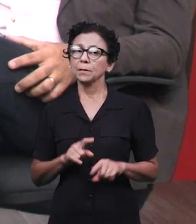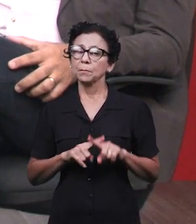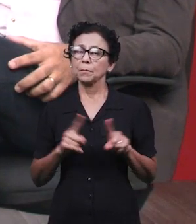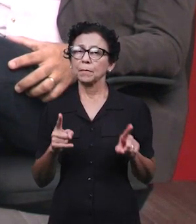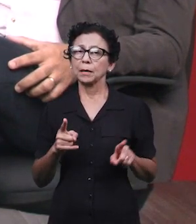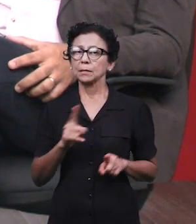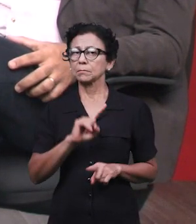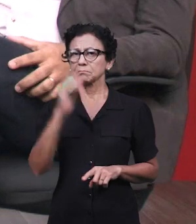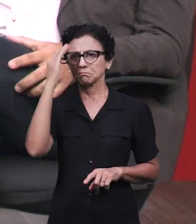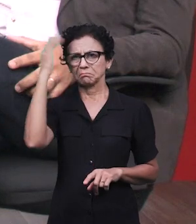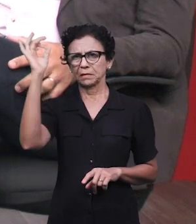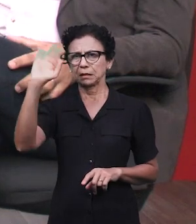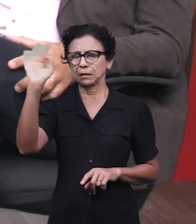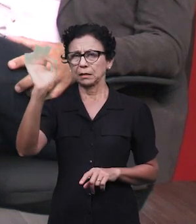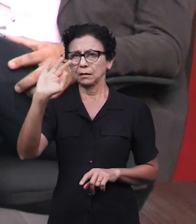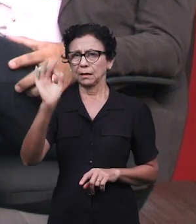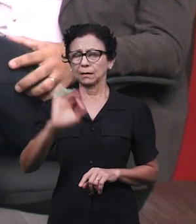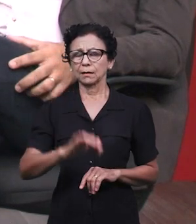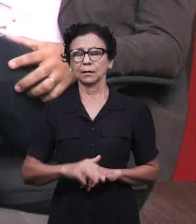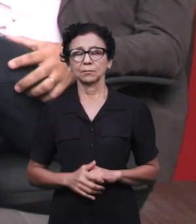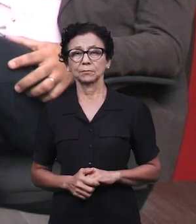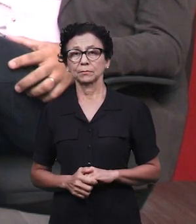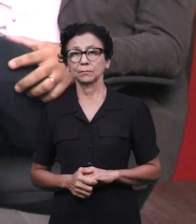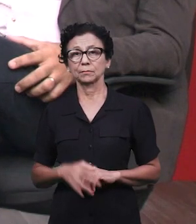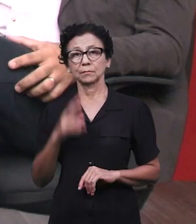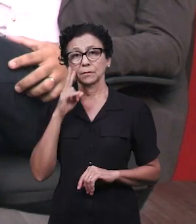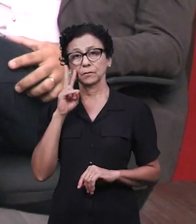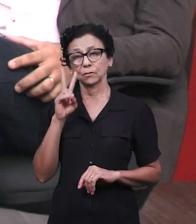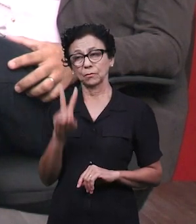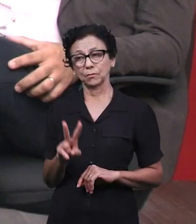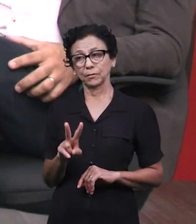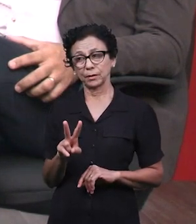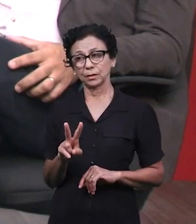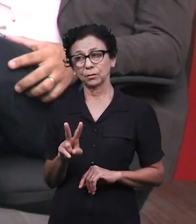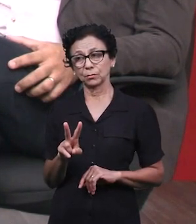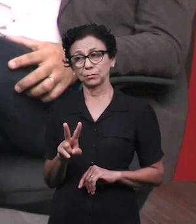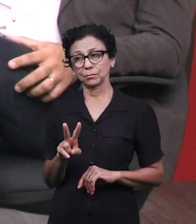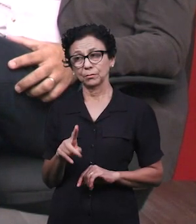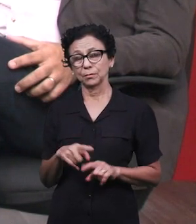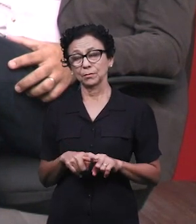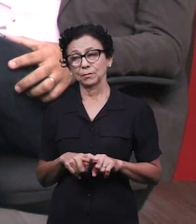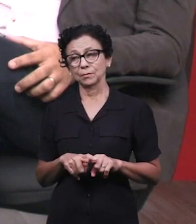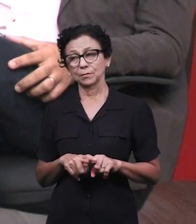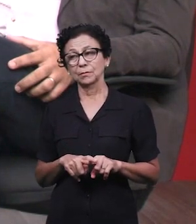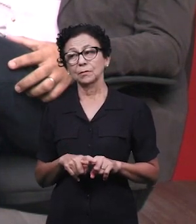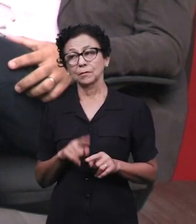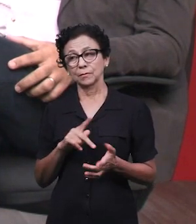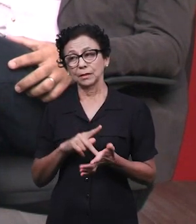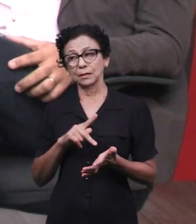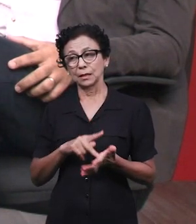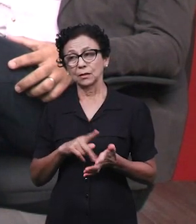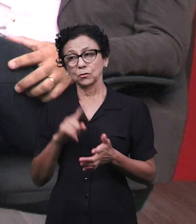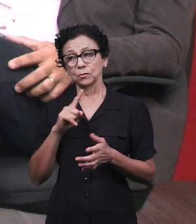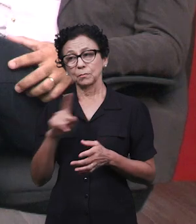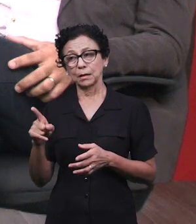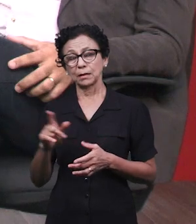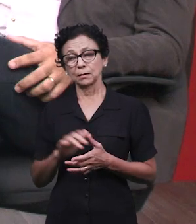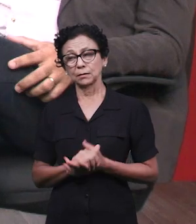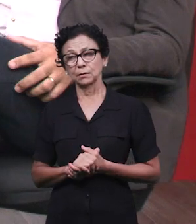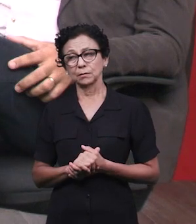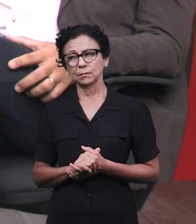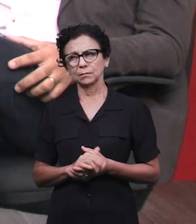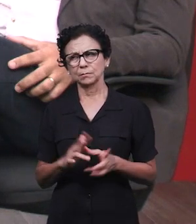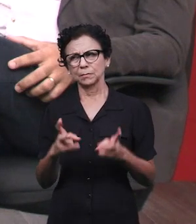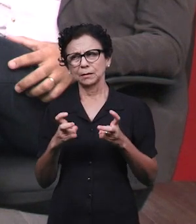vendo, vereis, e de maneira nenhuma percebereis, porquanto